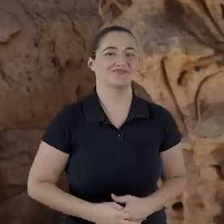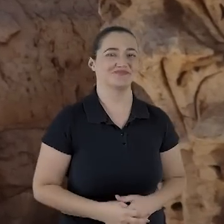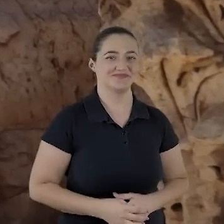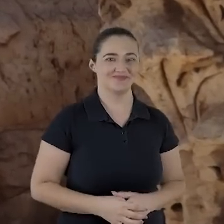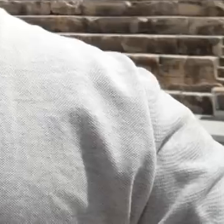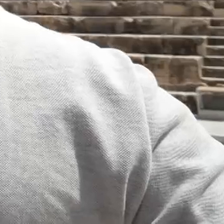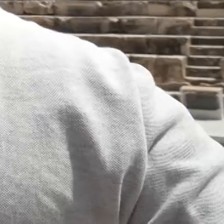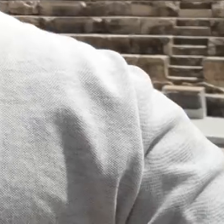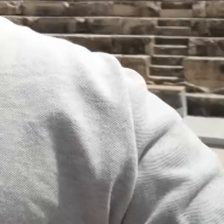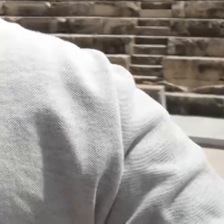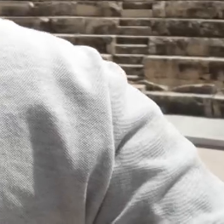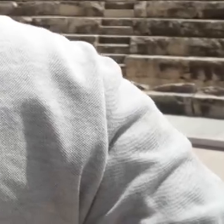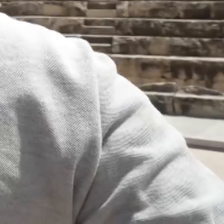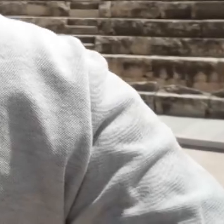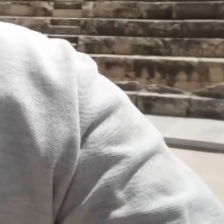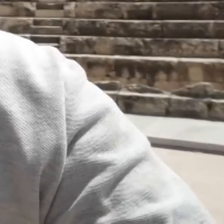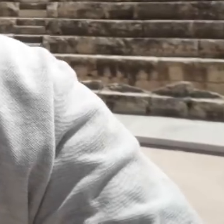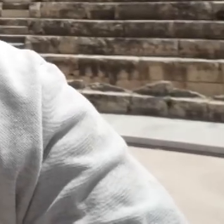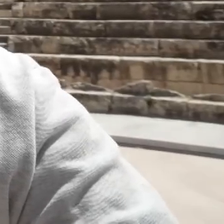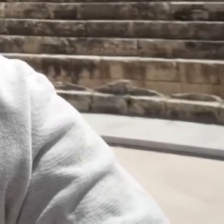só começando.